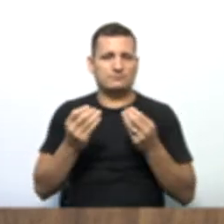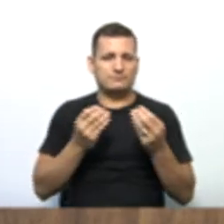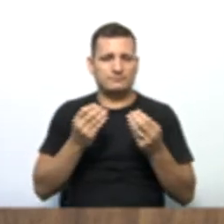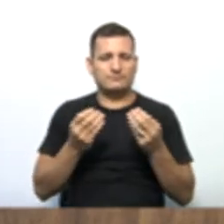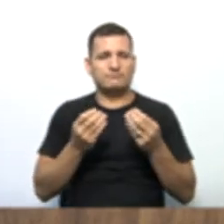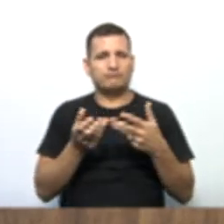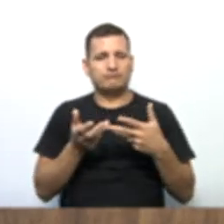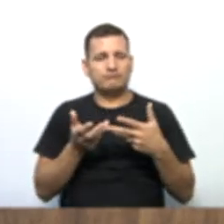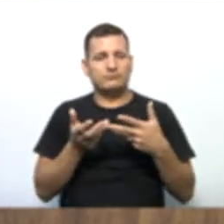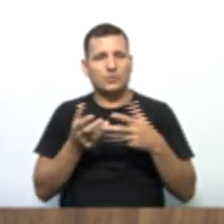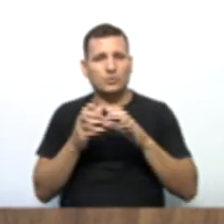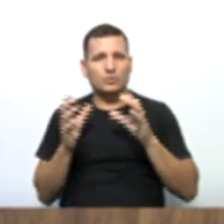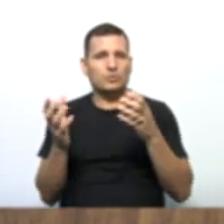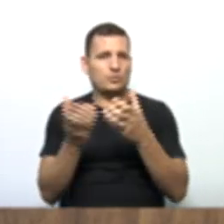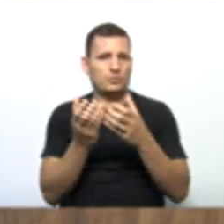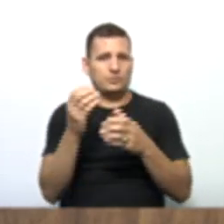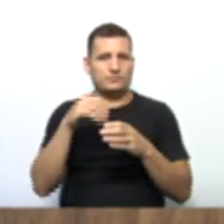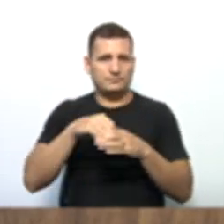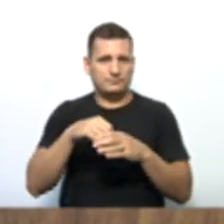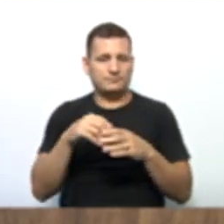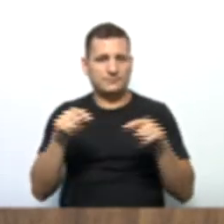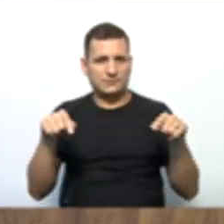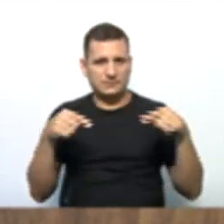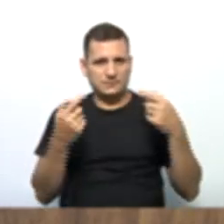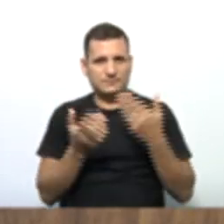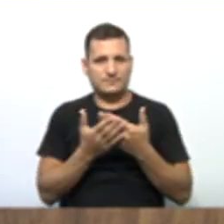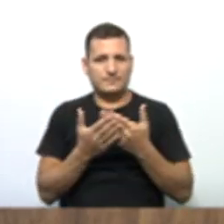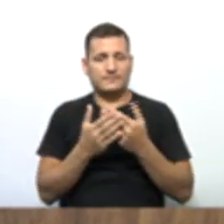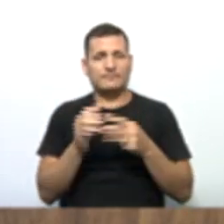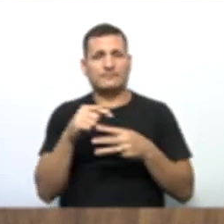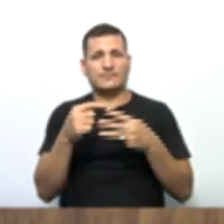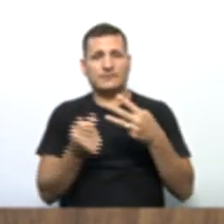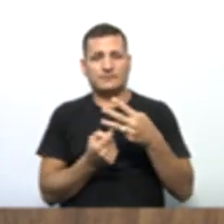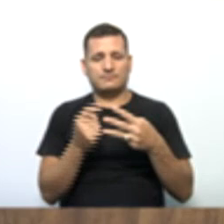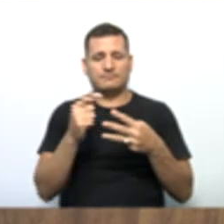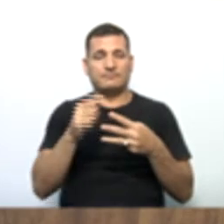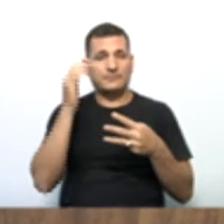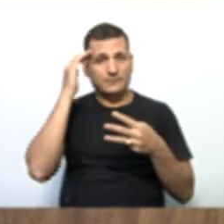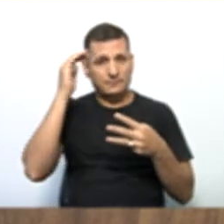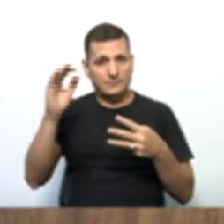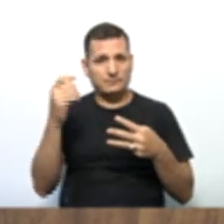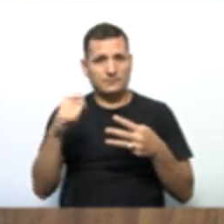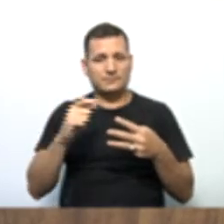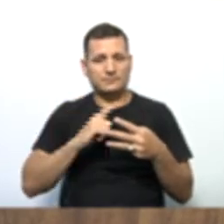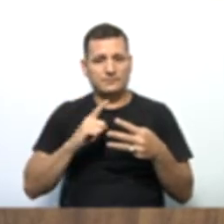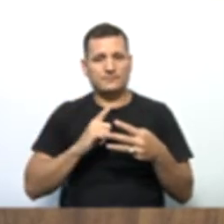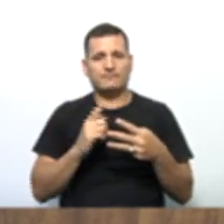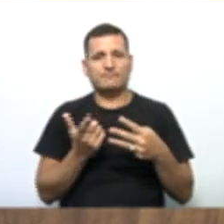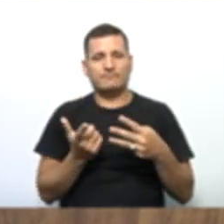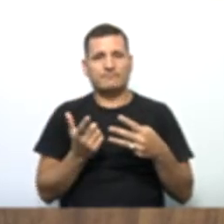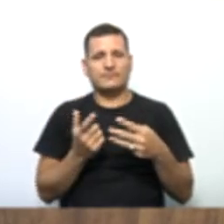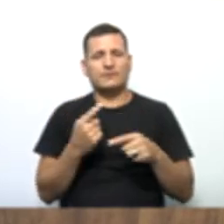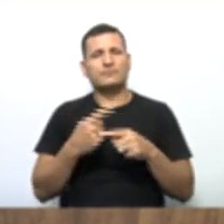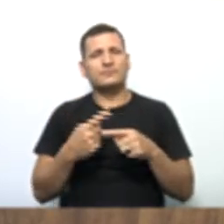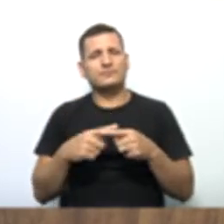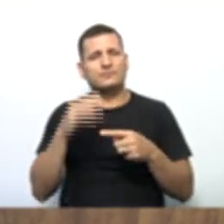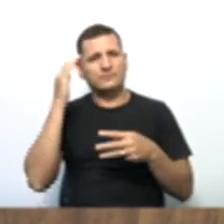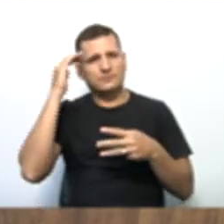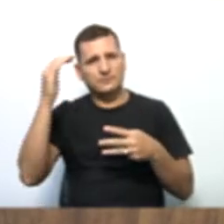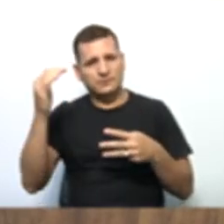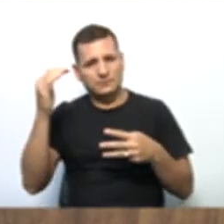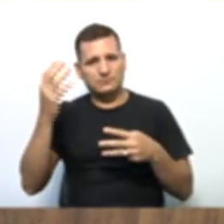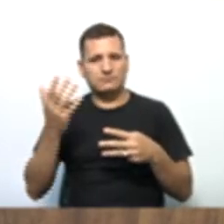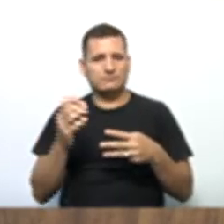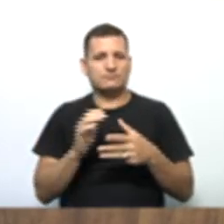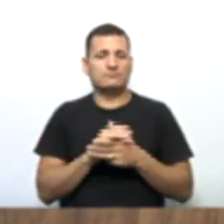forma coletiva na turma. 3 valores, né? Respeito, por exemplo, tem que ter o respeito acima de tudo. Então, por que tem que ter o respeito? é